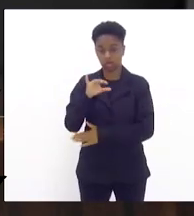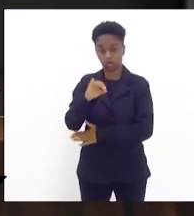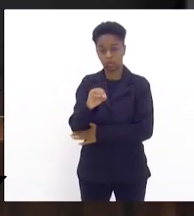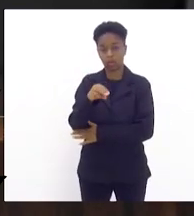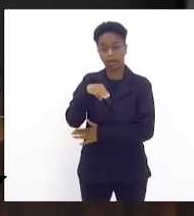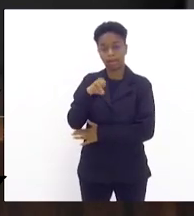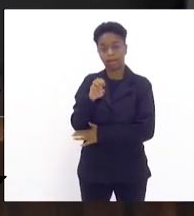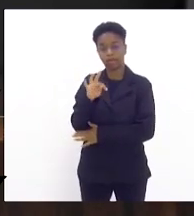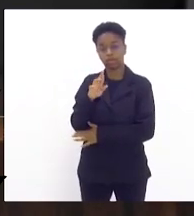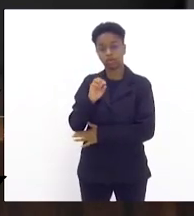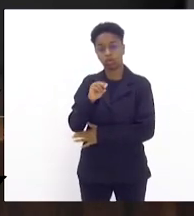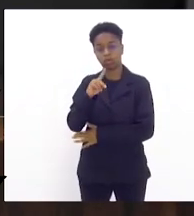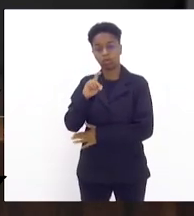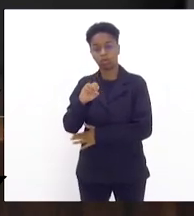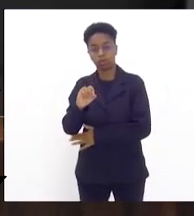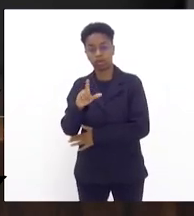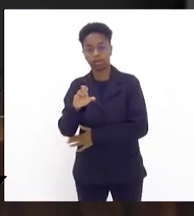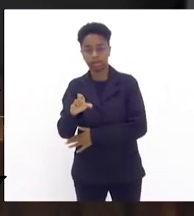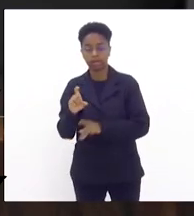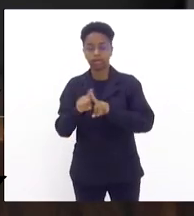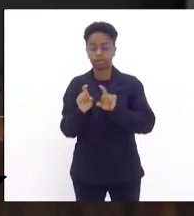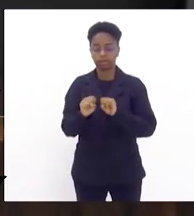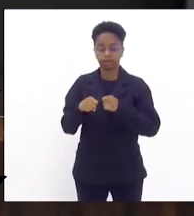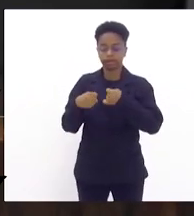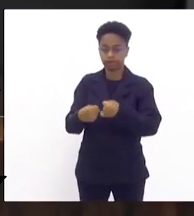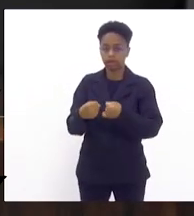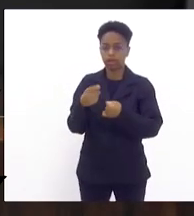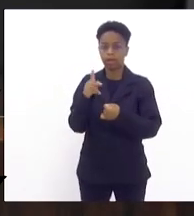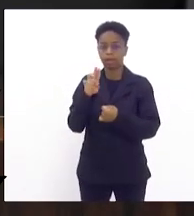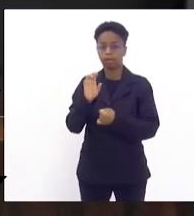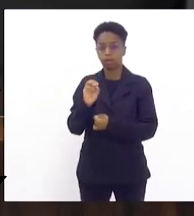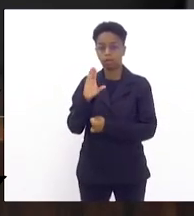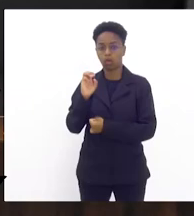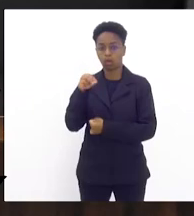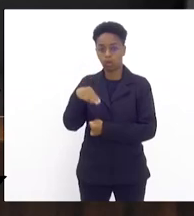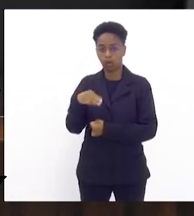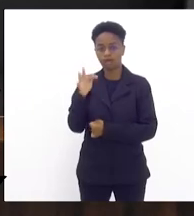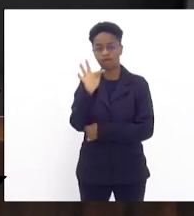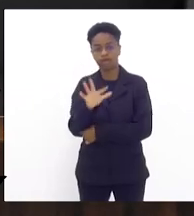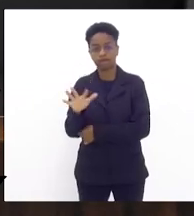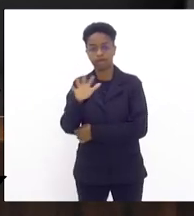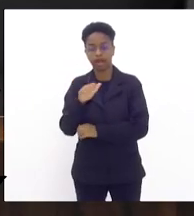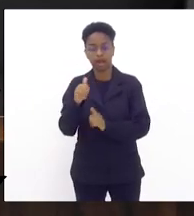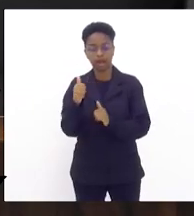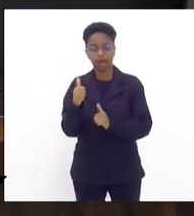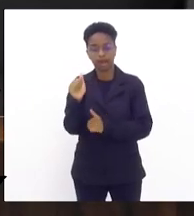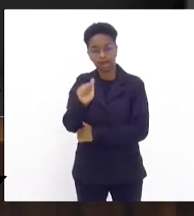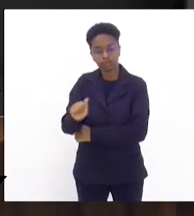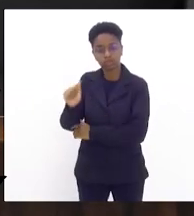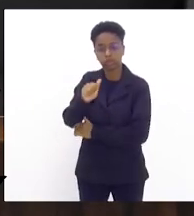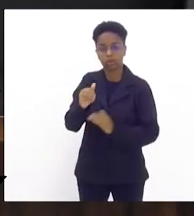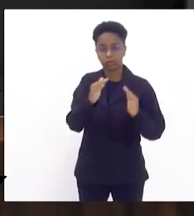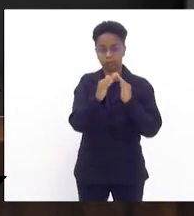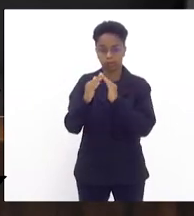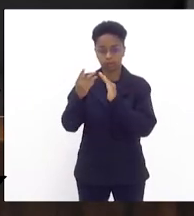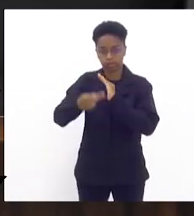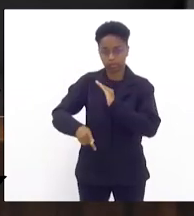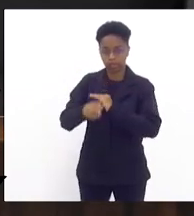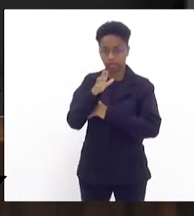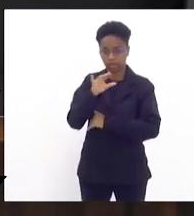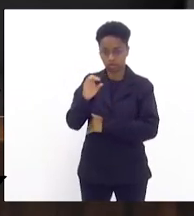de Defesa do Consumidor, o PROCON, Federação das Associações de Moradores do Município do Rio de Janeiro, a